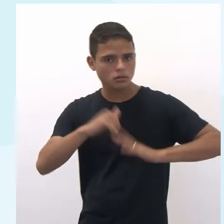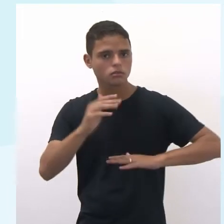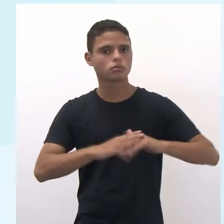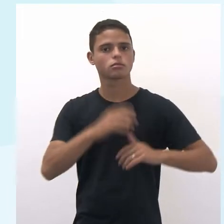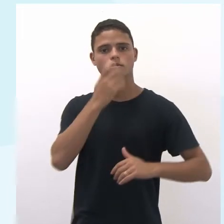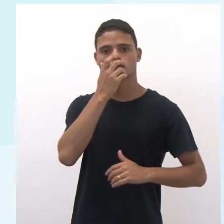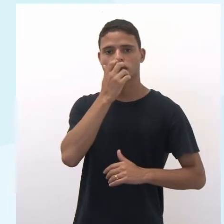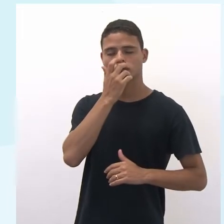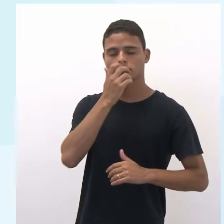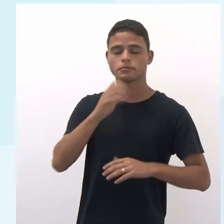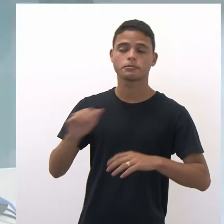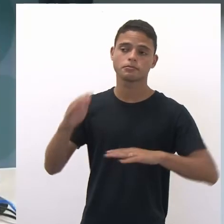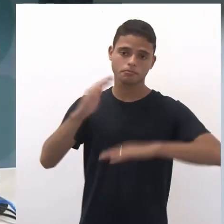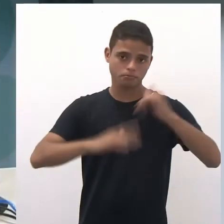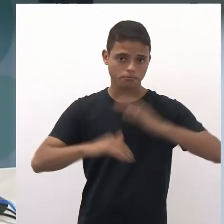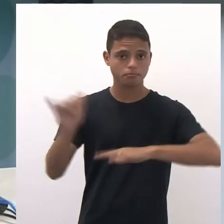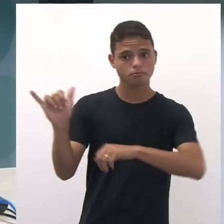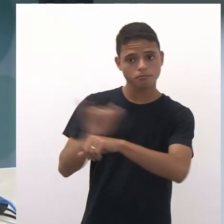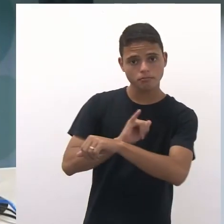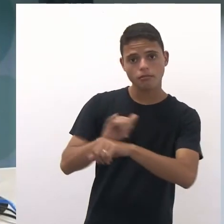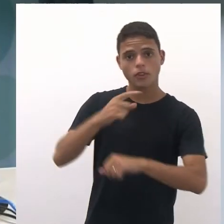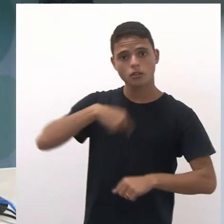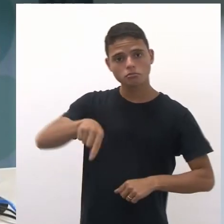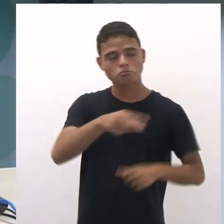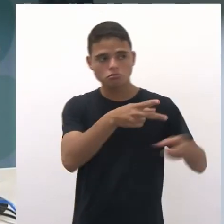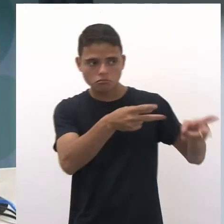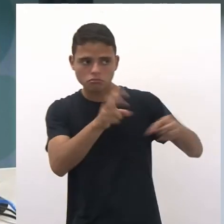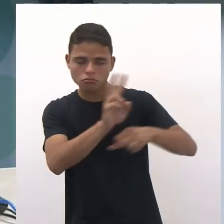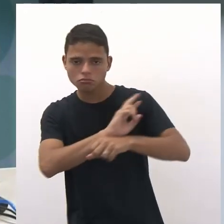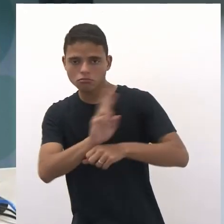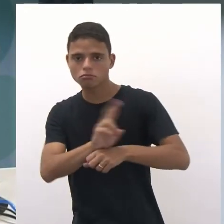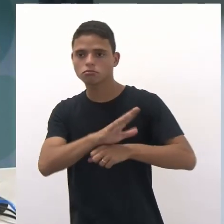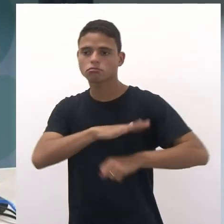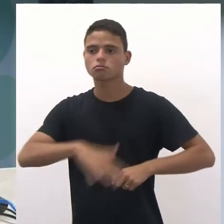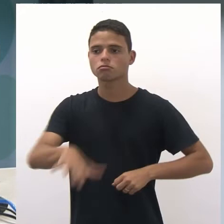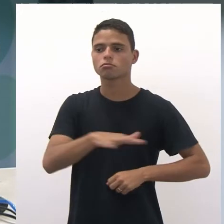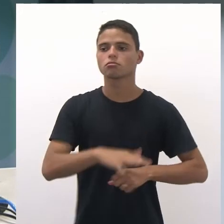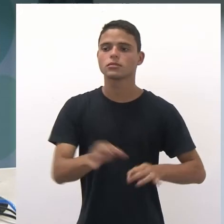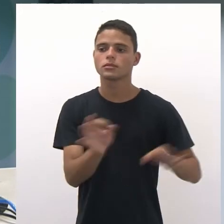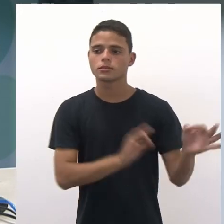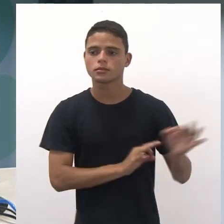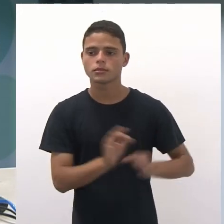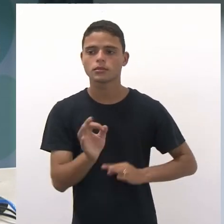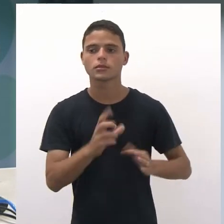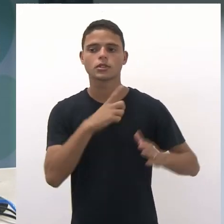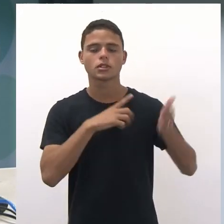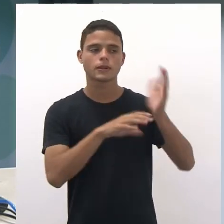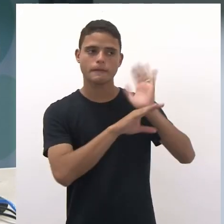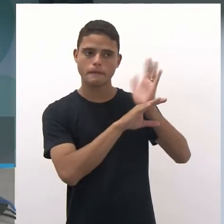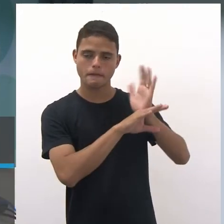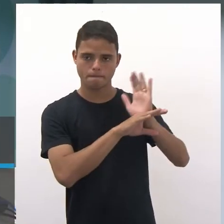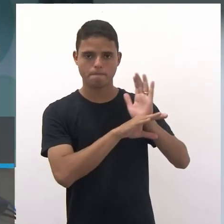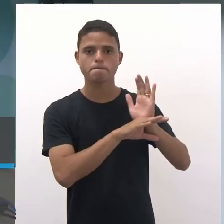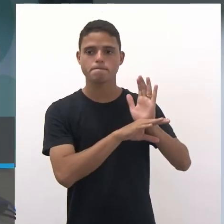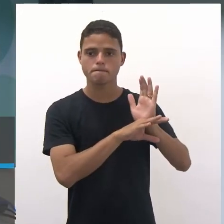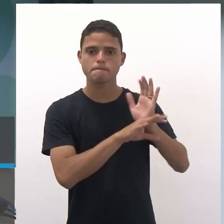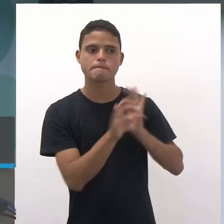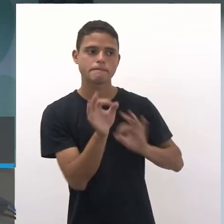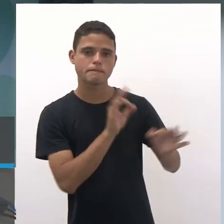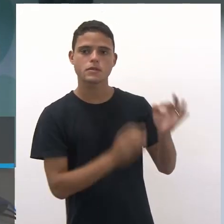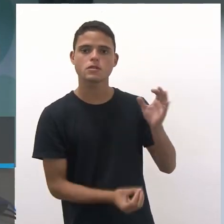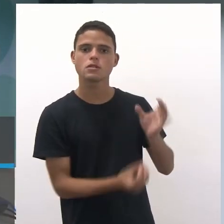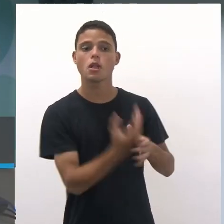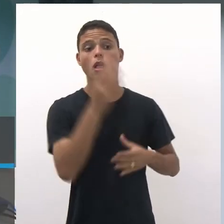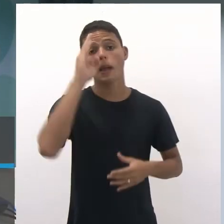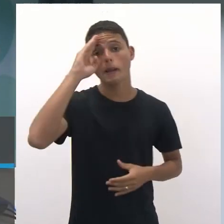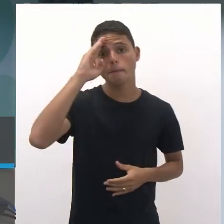que se a gente for analisar, e boa parte dos produtores que atuam em filmes e produções, principalmente na